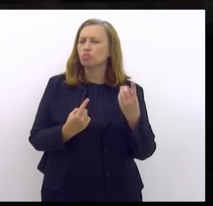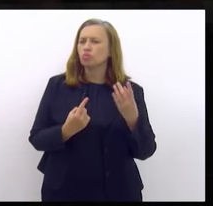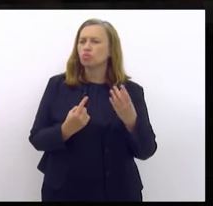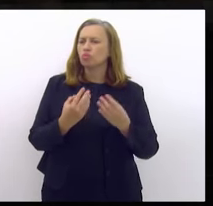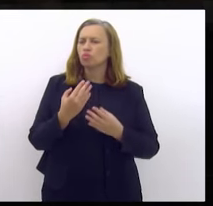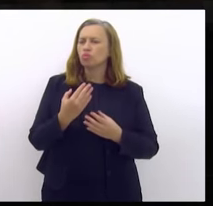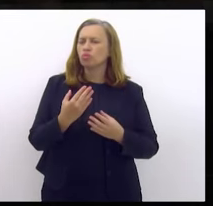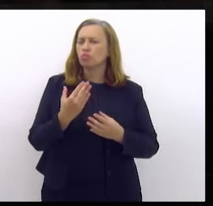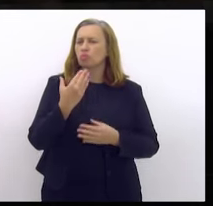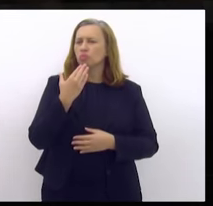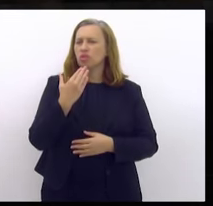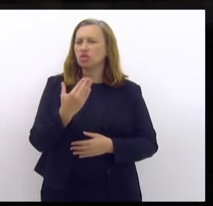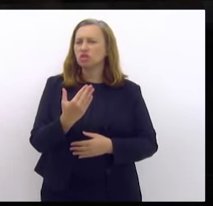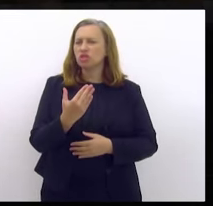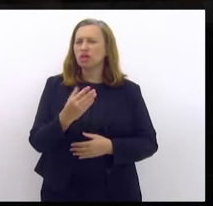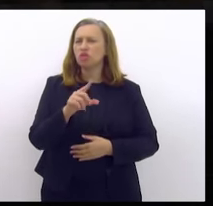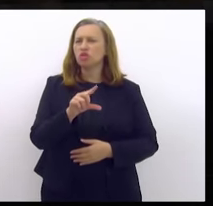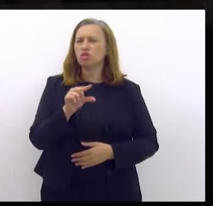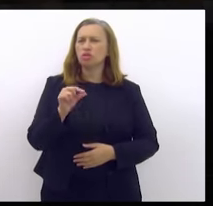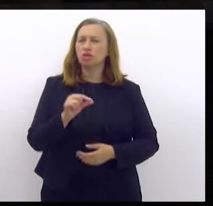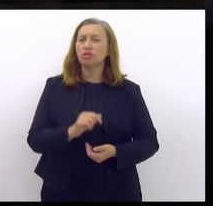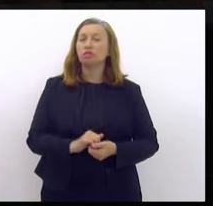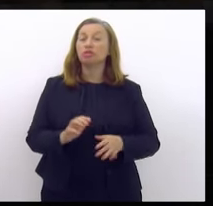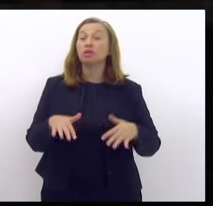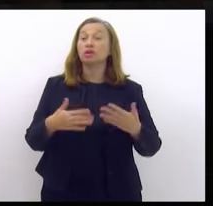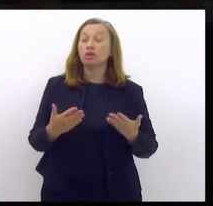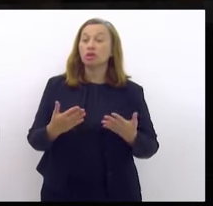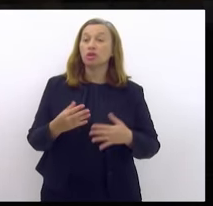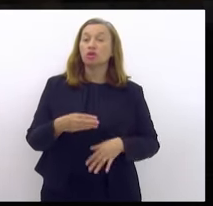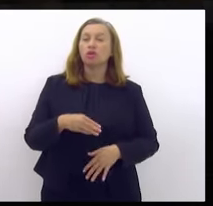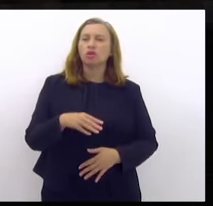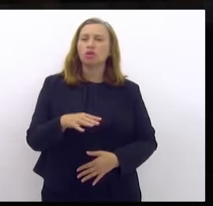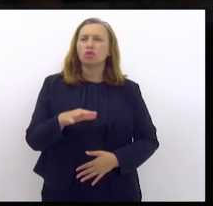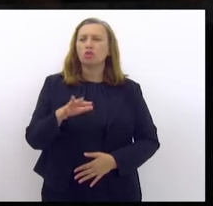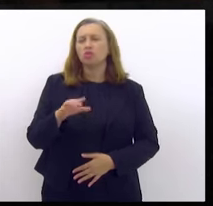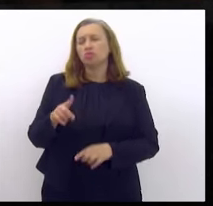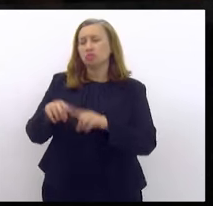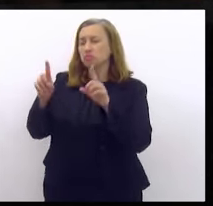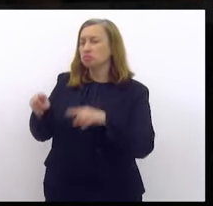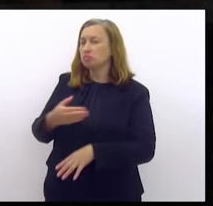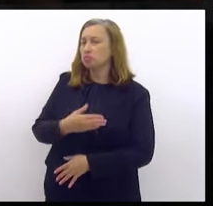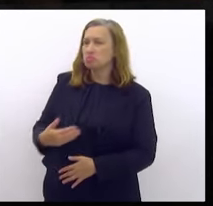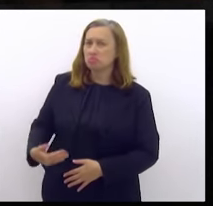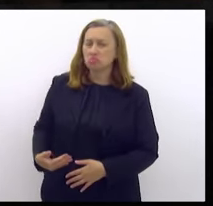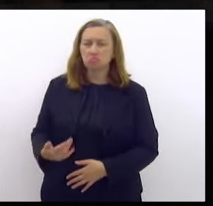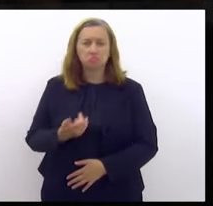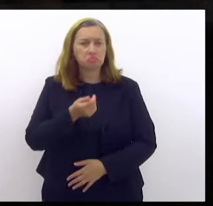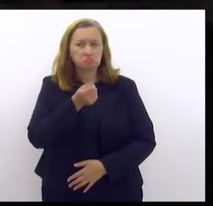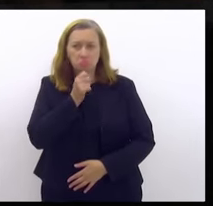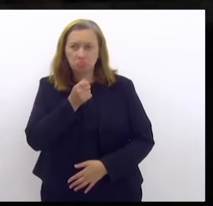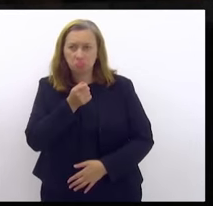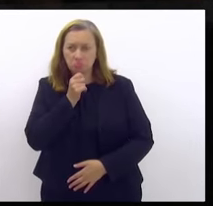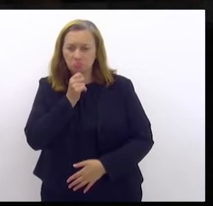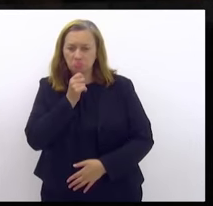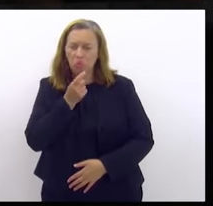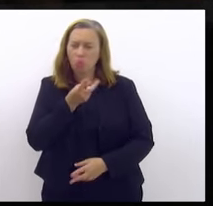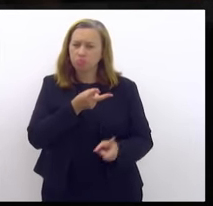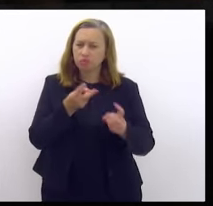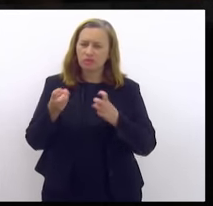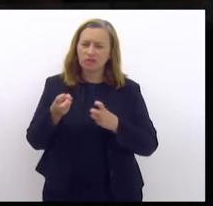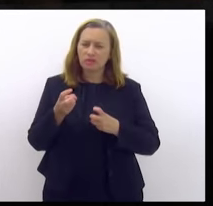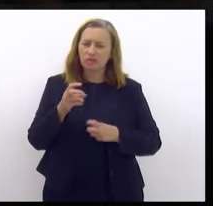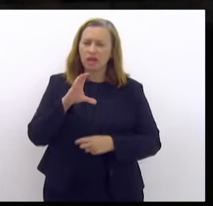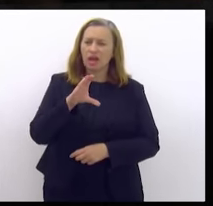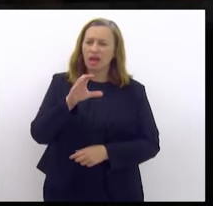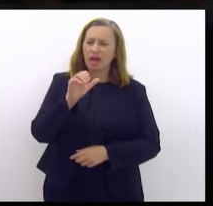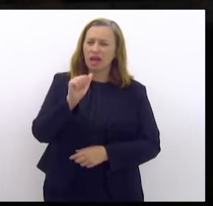funcionário público? Se a senhora examinar os cargos comissionados, todos, eu diria que